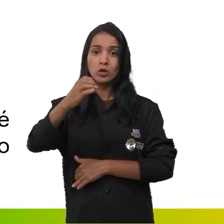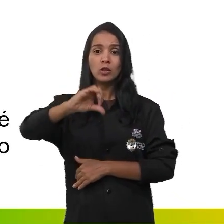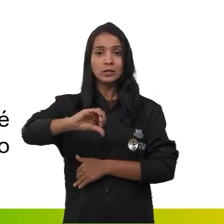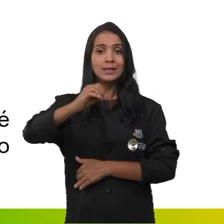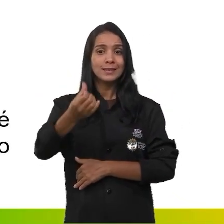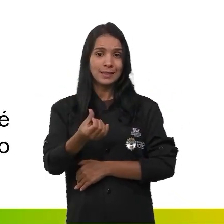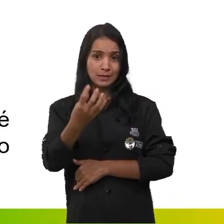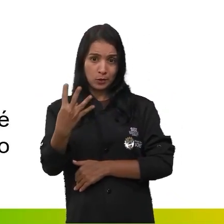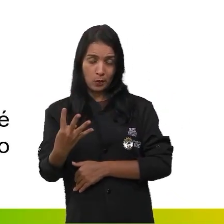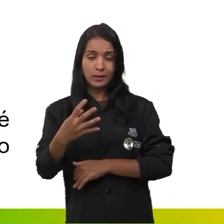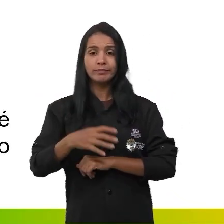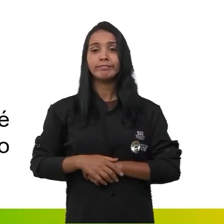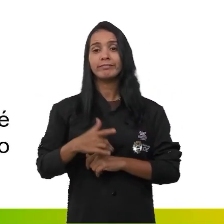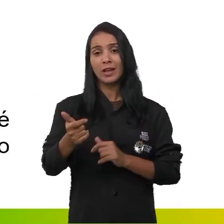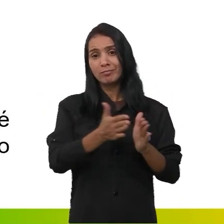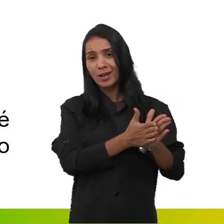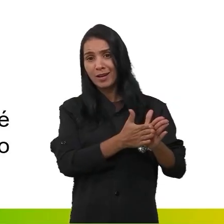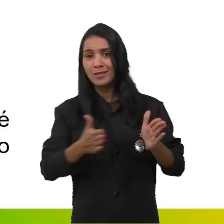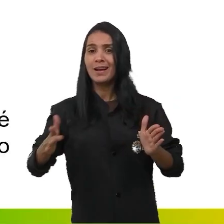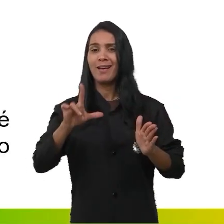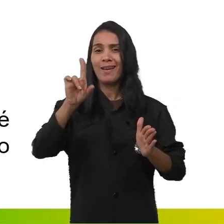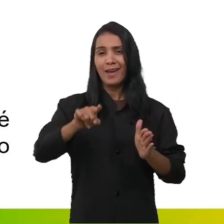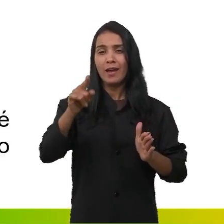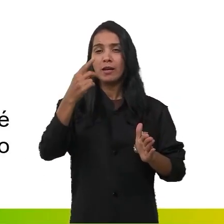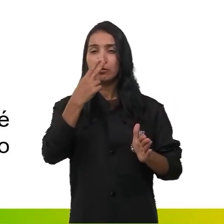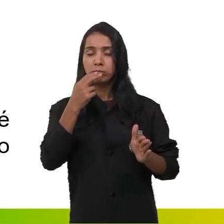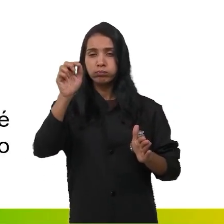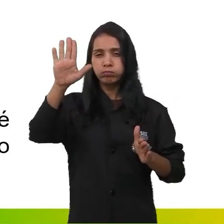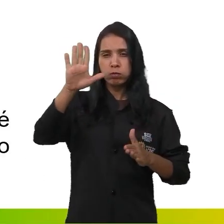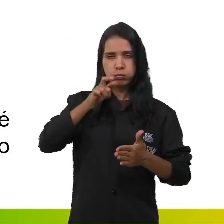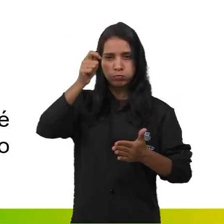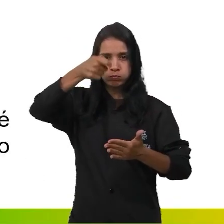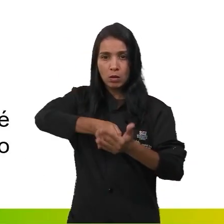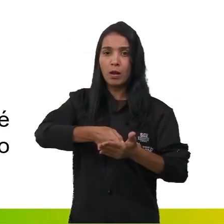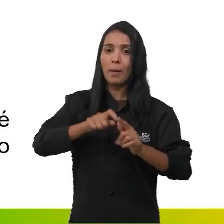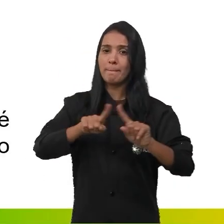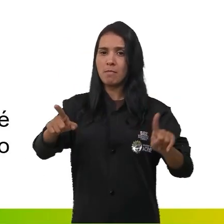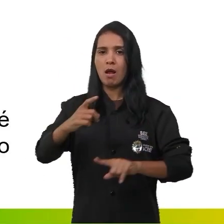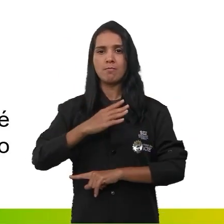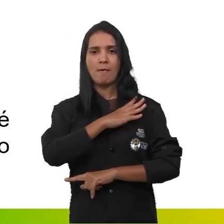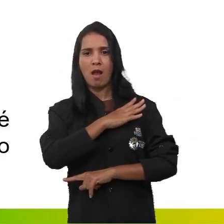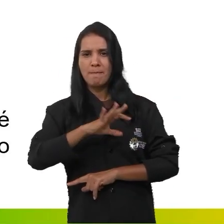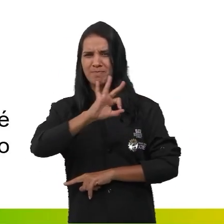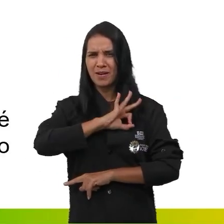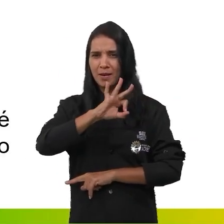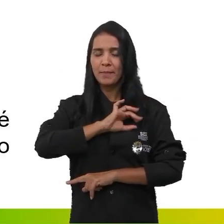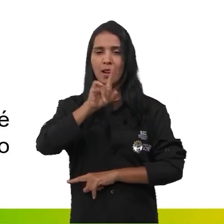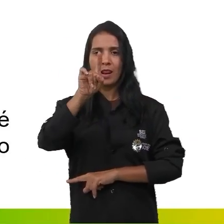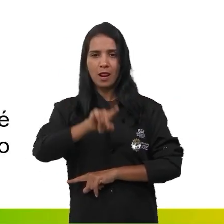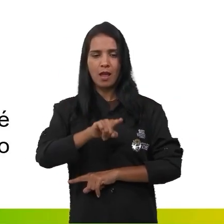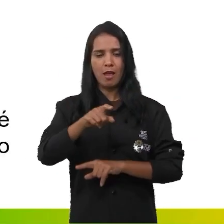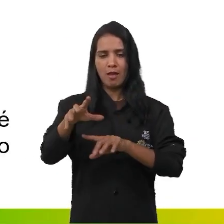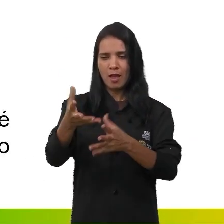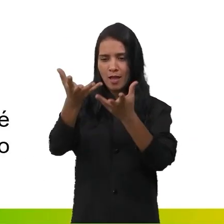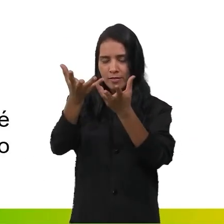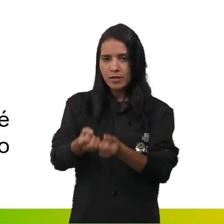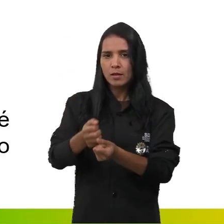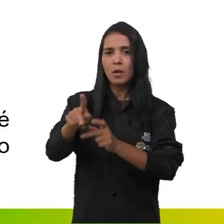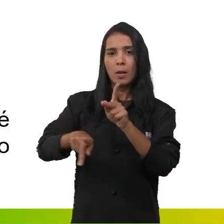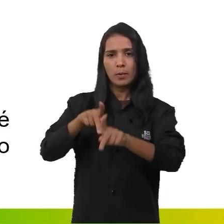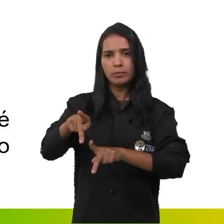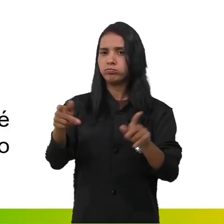a ditadura civil e militar no Brasil, então os militares não são tidos como políticos populistas, tá bom, gente? E uma